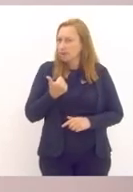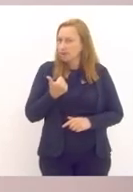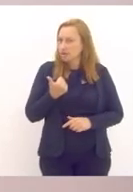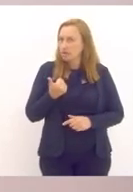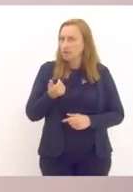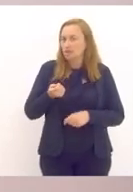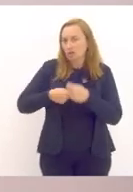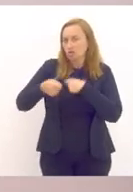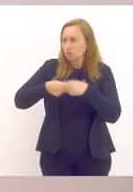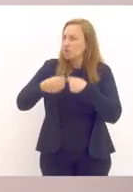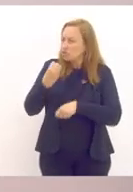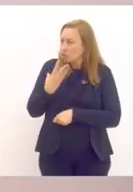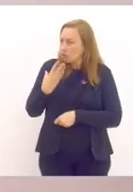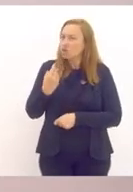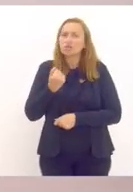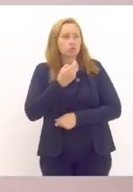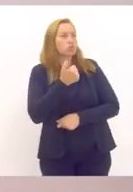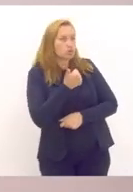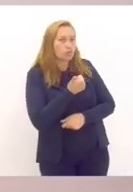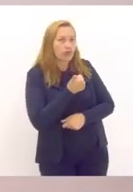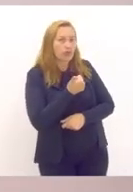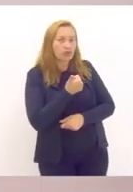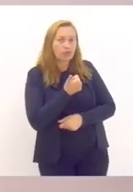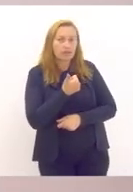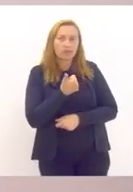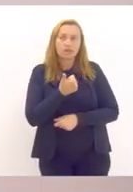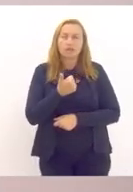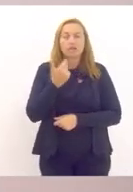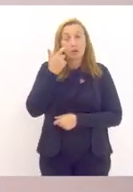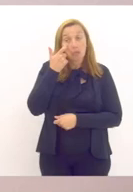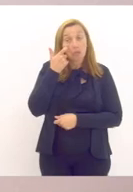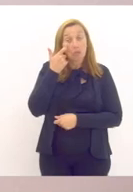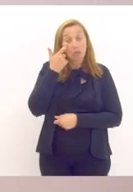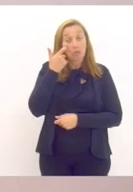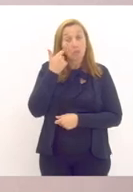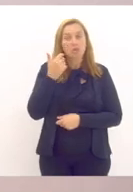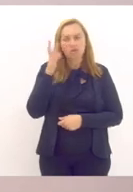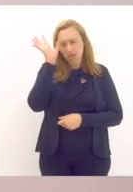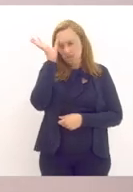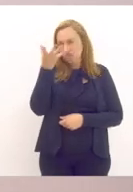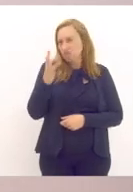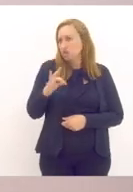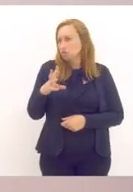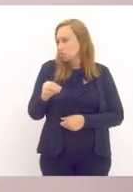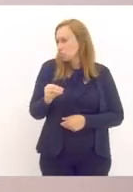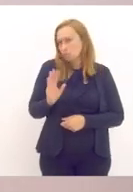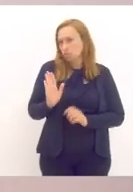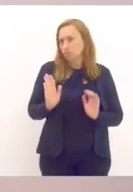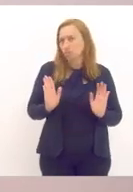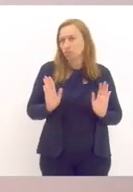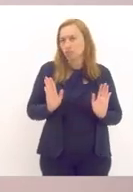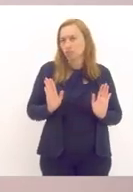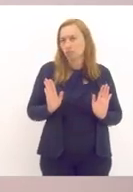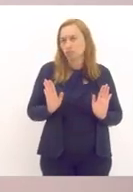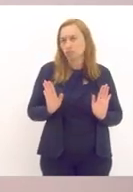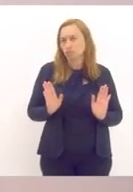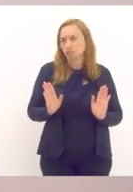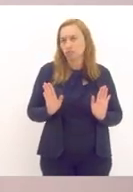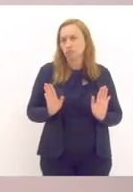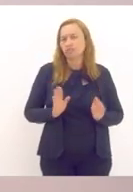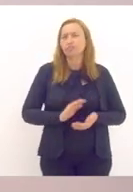está tudo bem. Ou seja, você pode resolver essa equação de melhoria de quadro fiscal no numerador ou